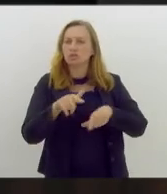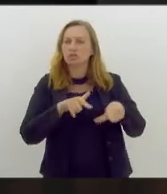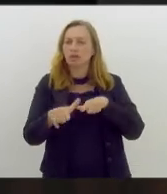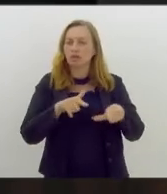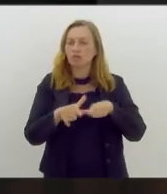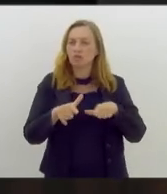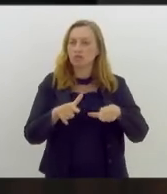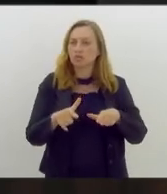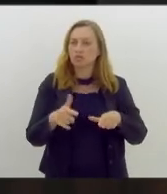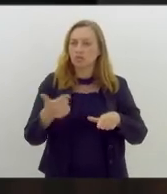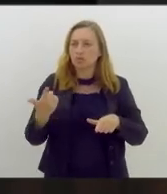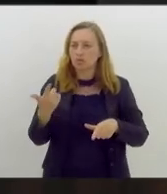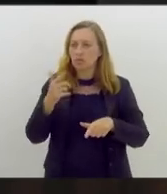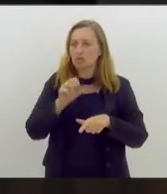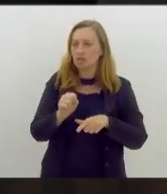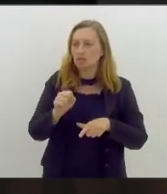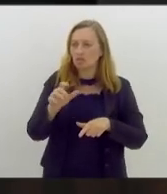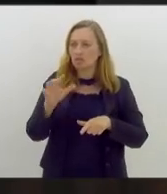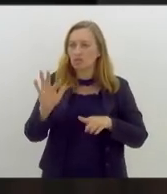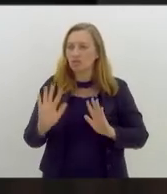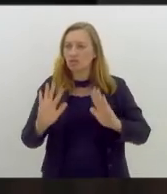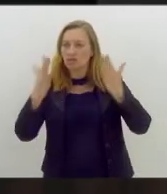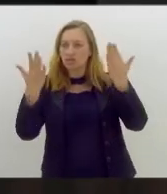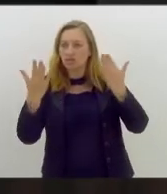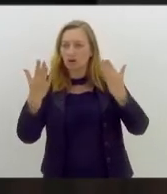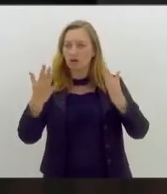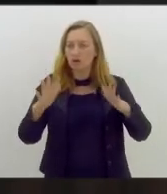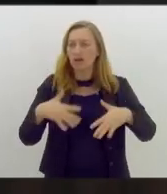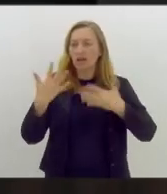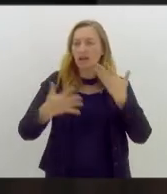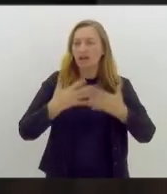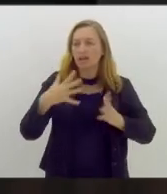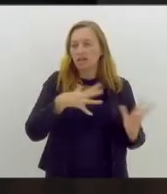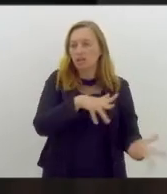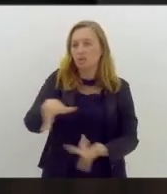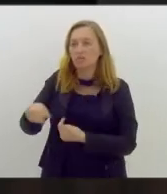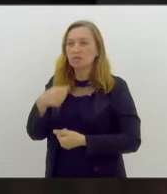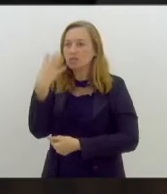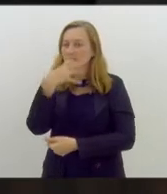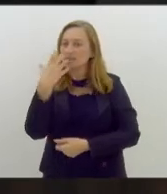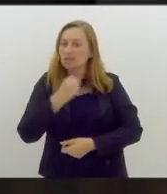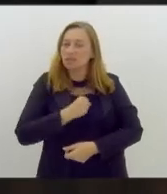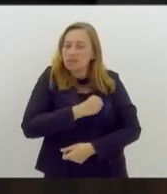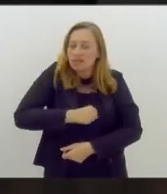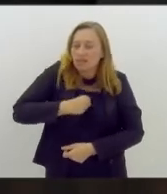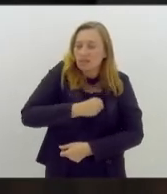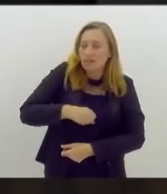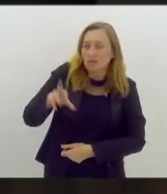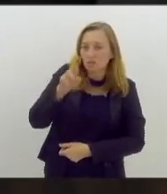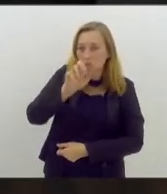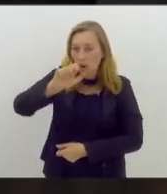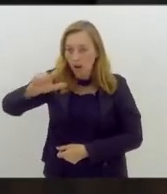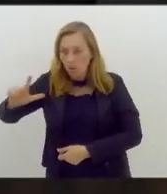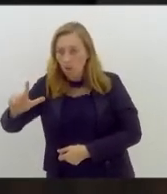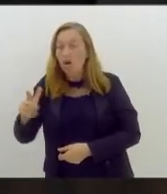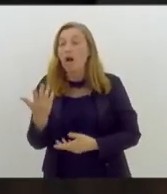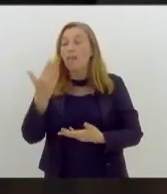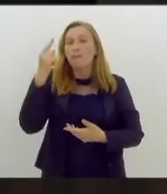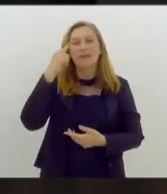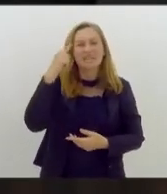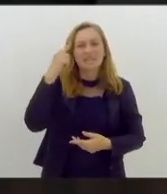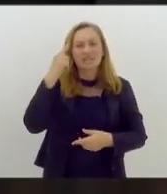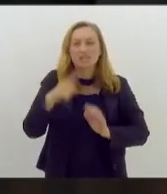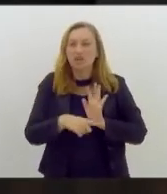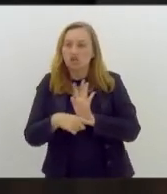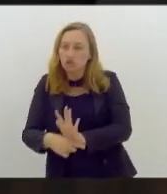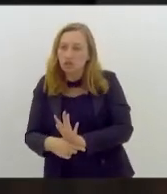ganhou espaço no Festival Anima Mundi, através da canção Saudades, do Raul. Pensando em colaborar